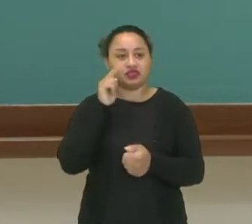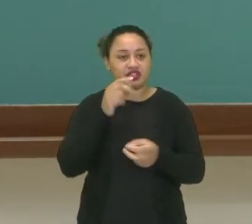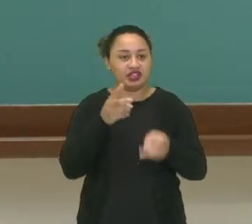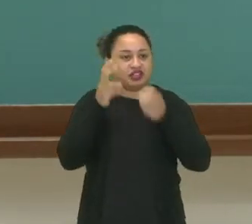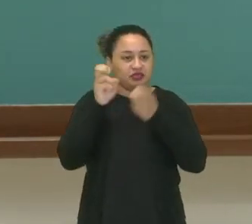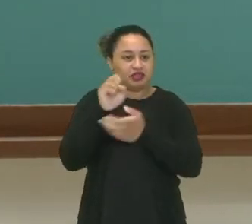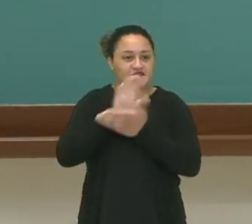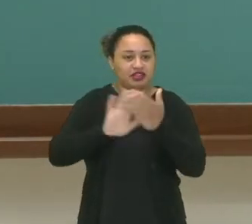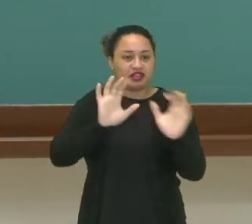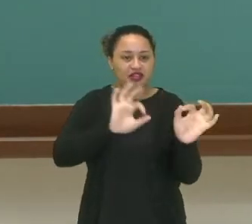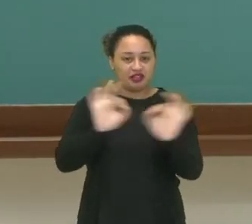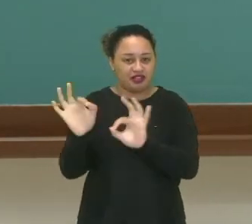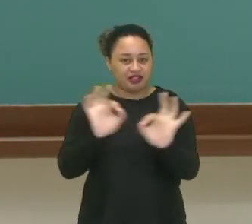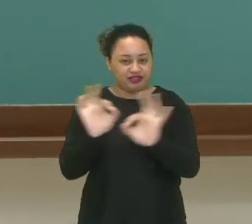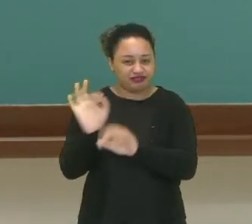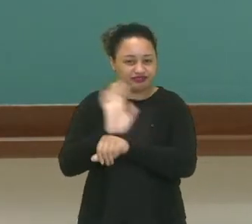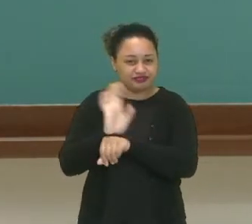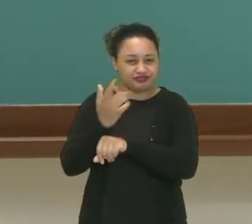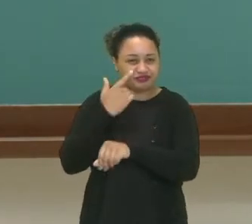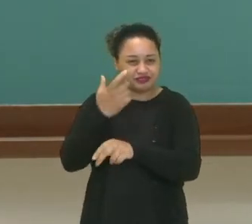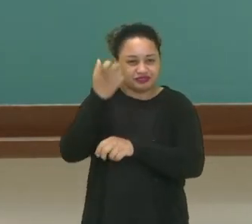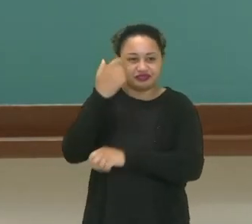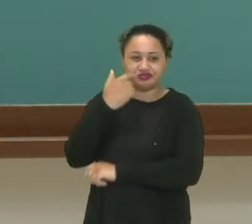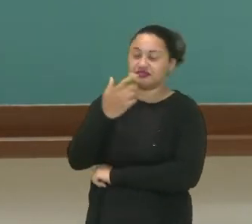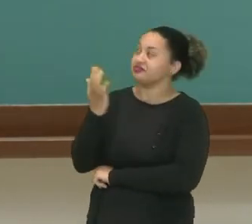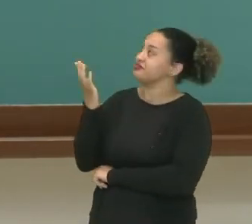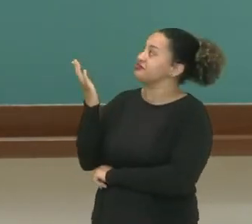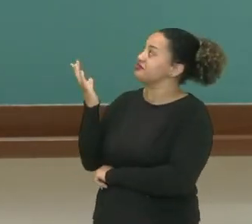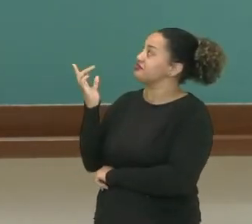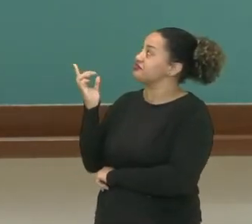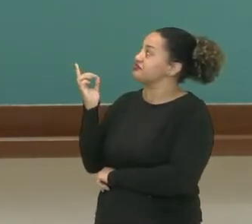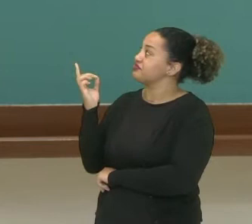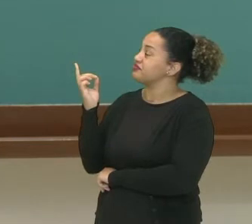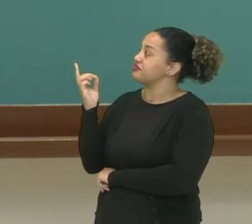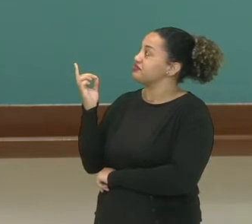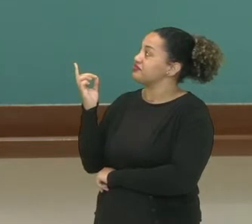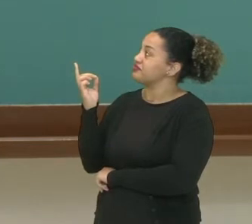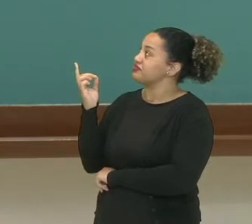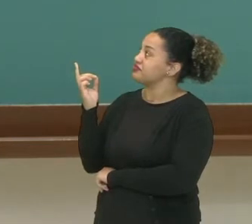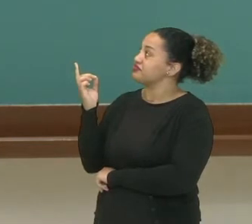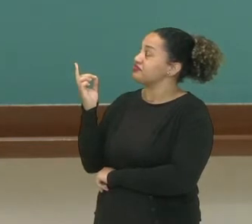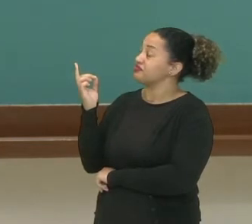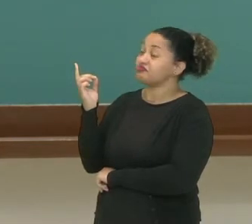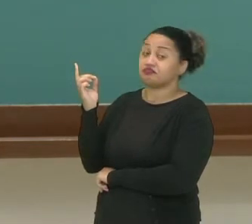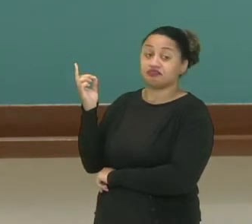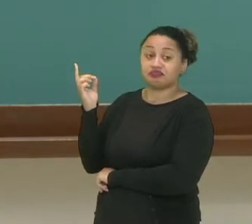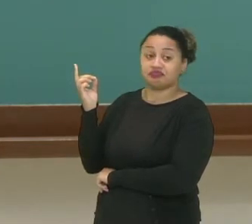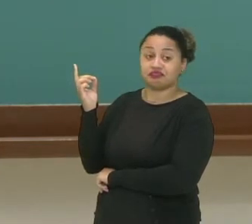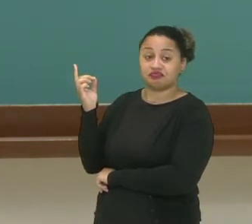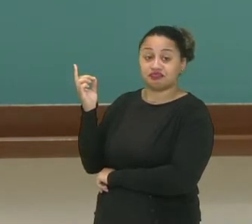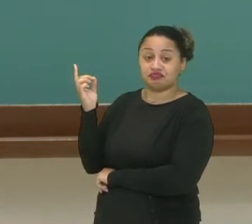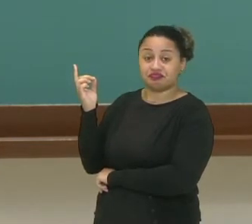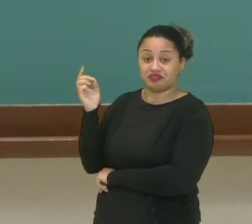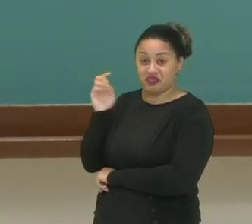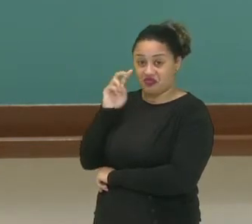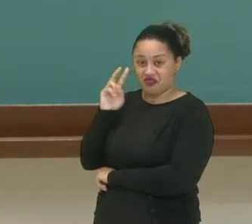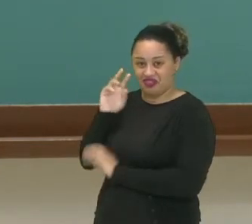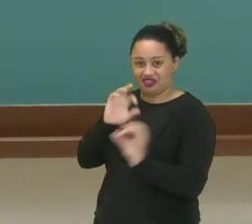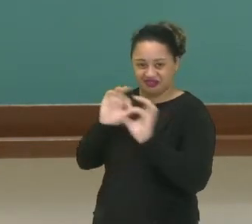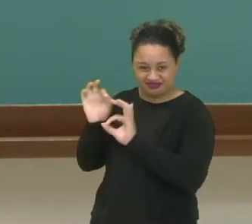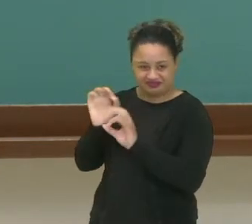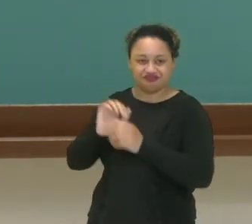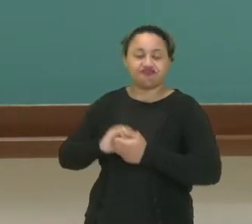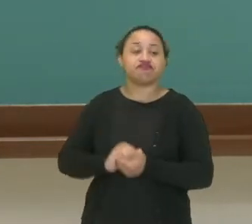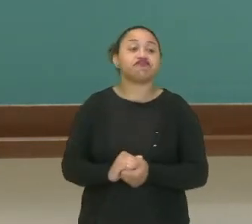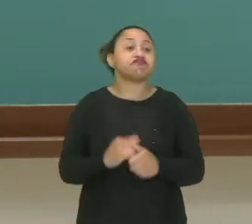minha animação, a causa e o efeito? Já brincou disso no dominó? Então, olha só. Apresento nesse